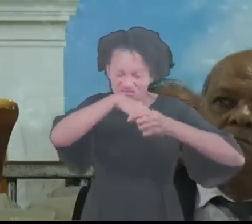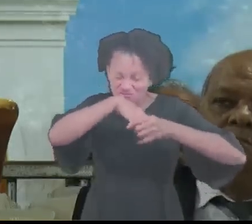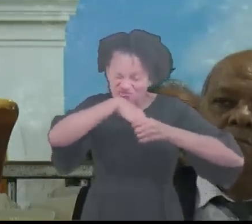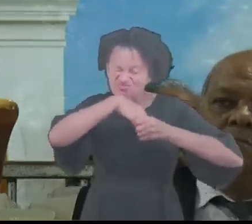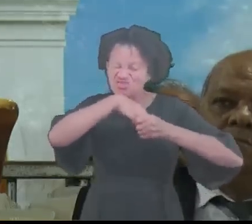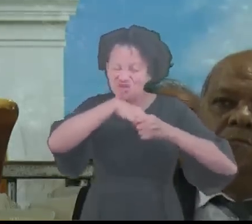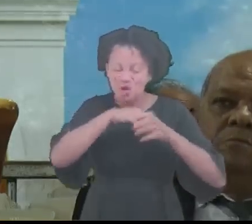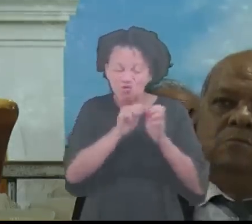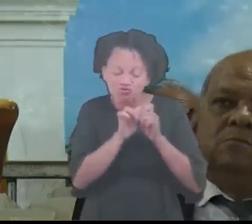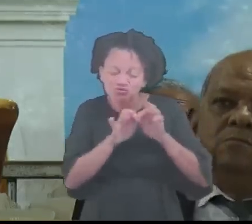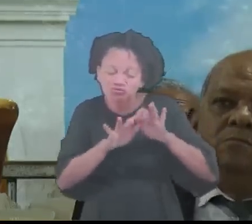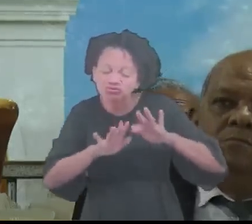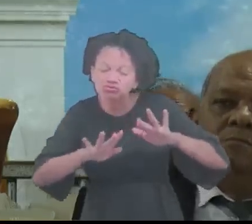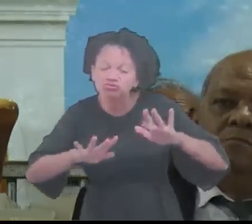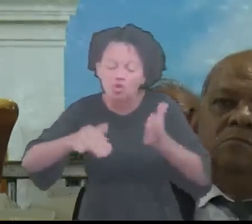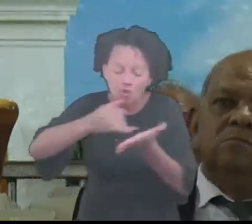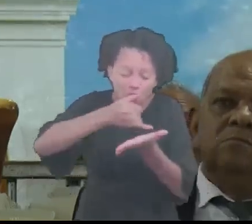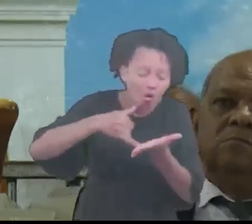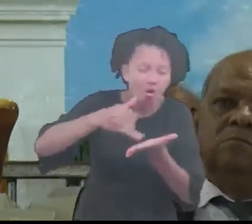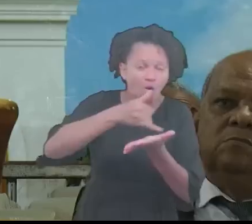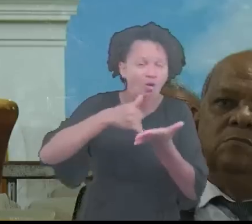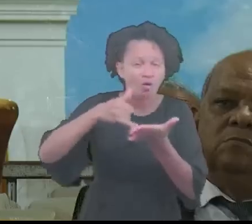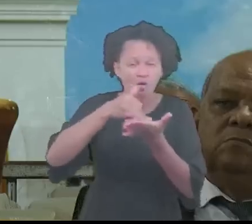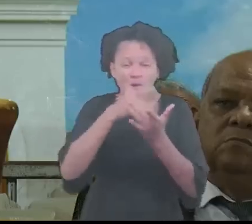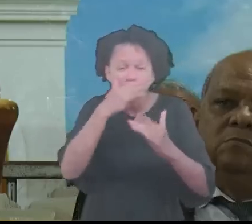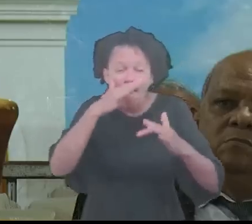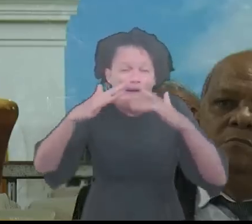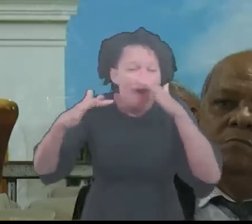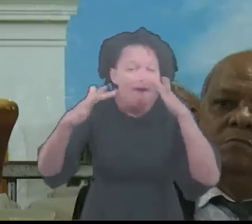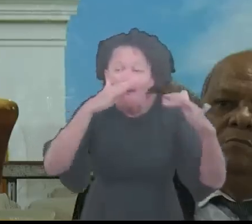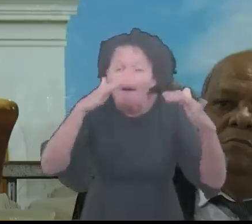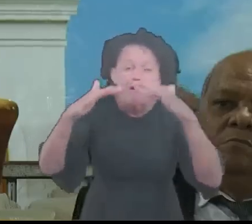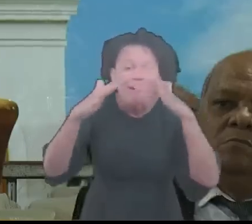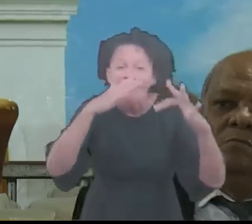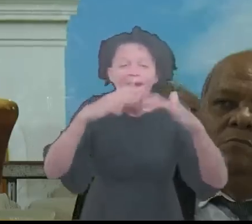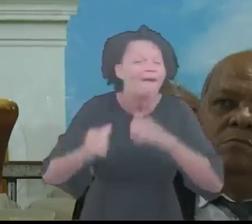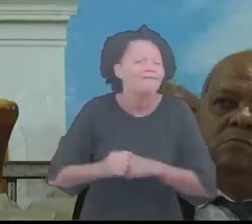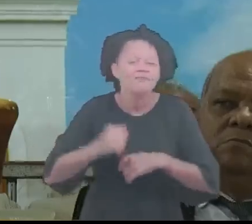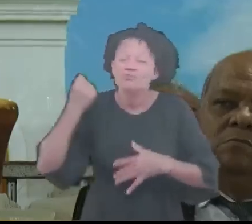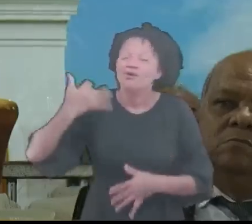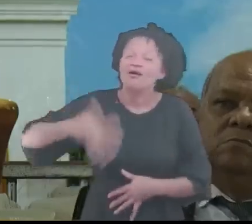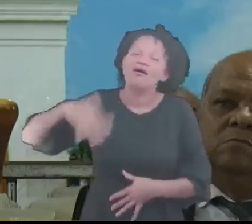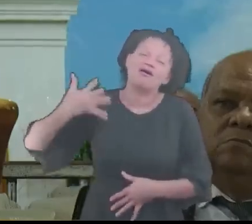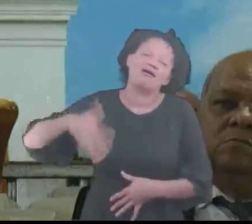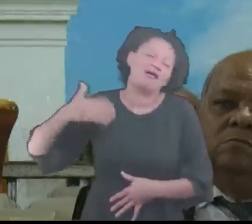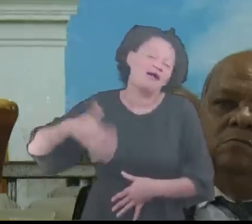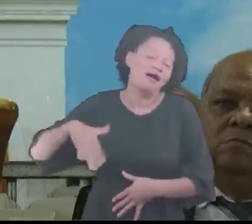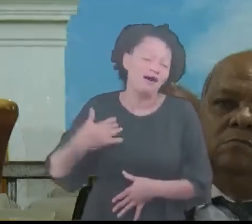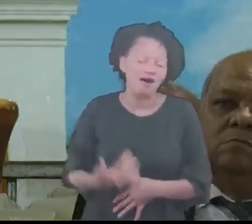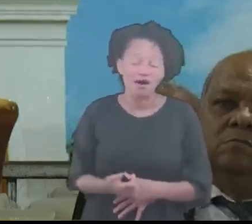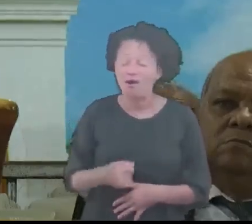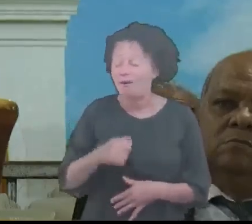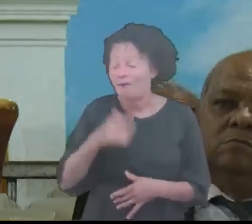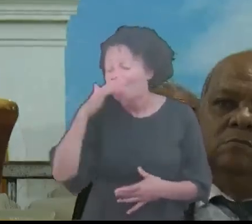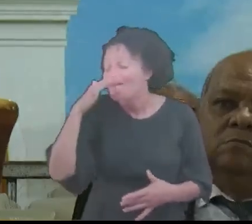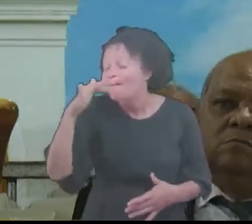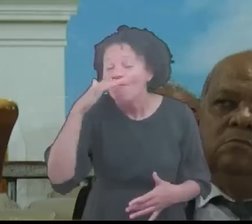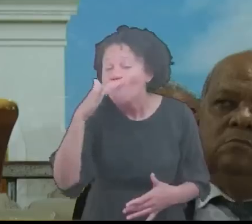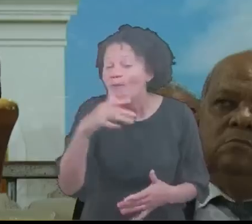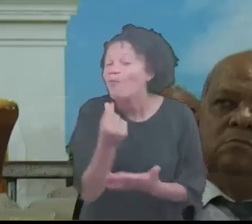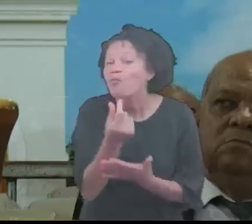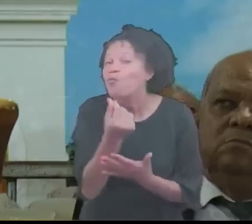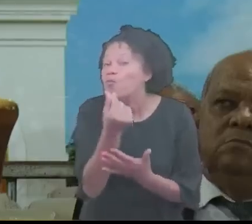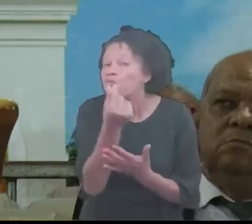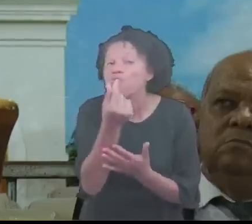perfume, ela solta um óleo que é um perfume caríssimo. E a Bíblia diz que aquele perfume custava o quê, irmão? Aquele